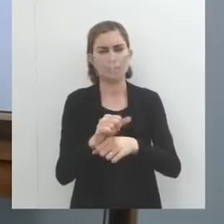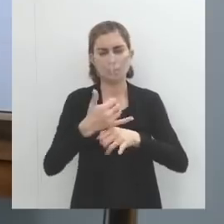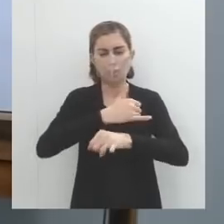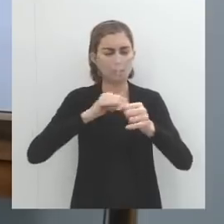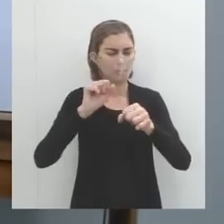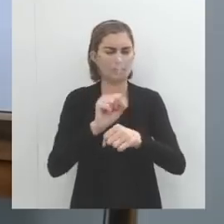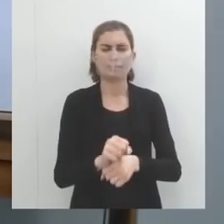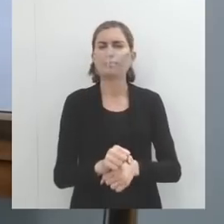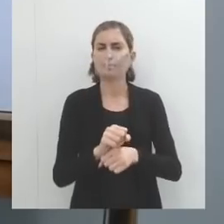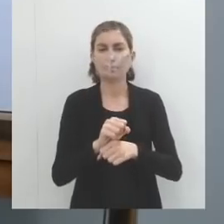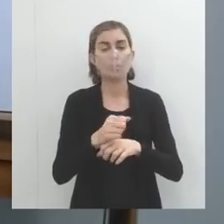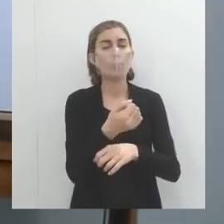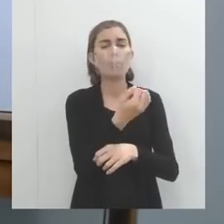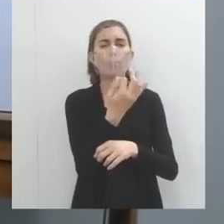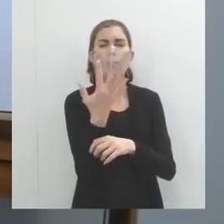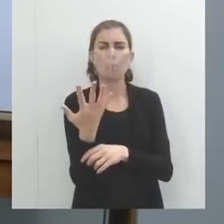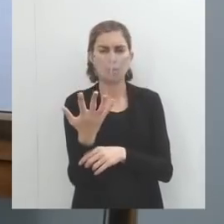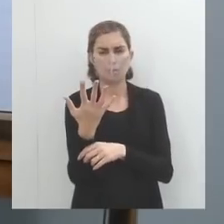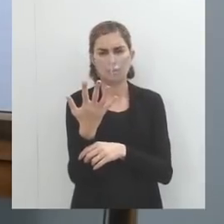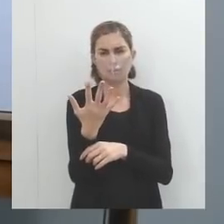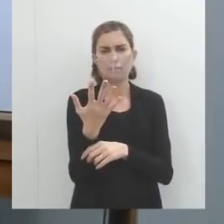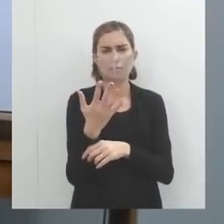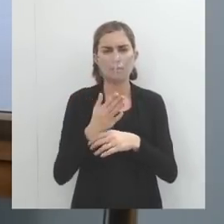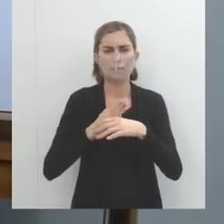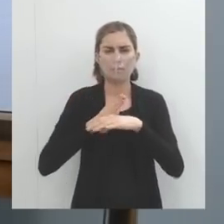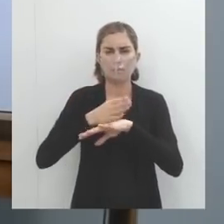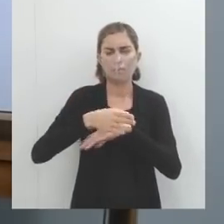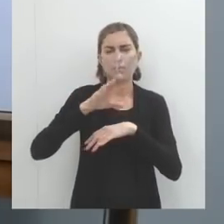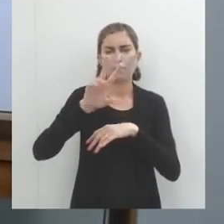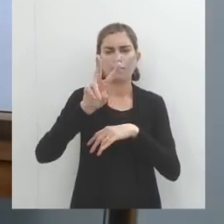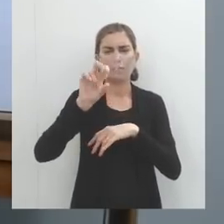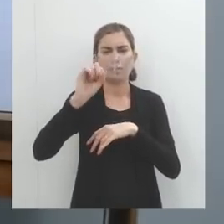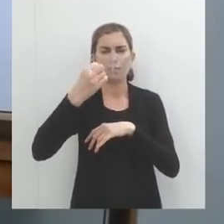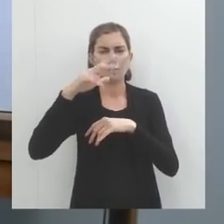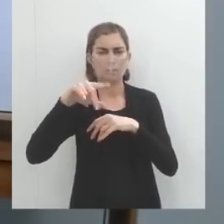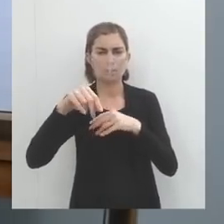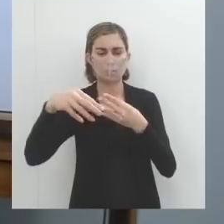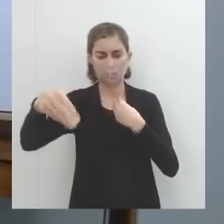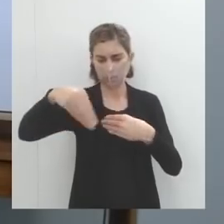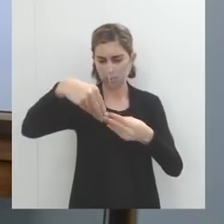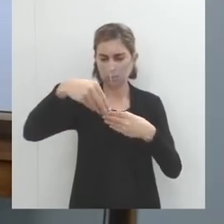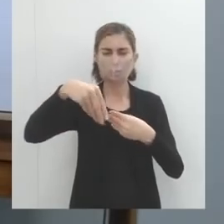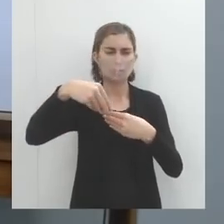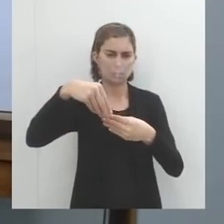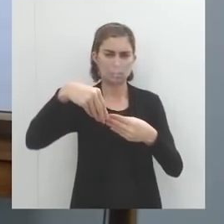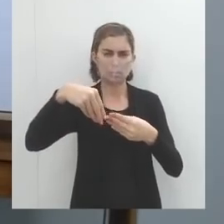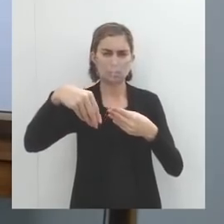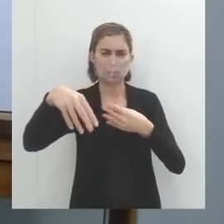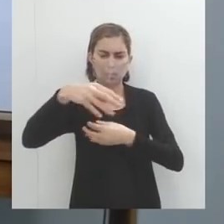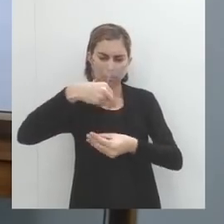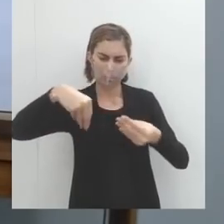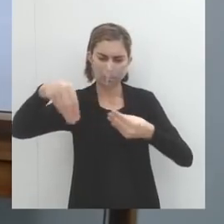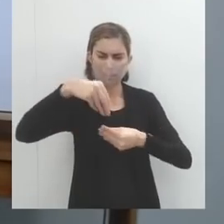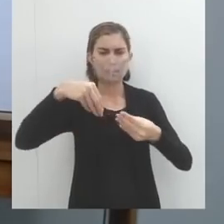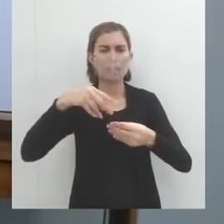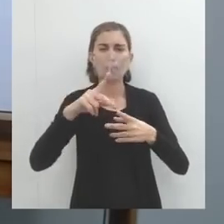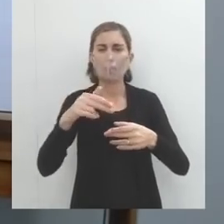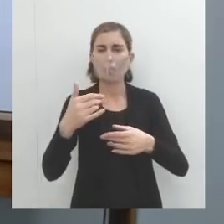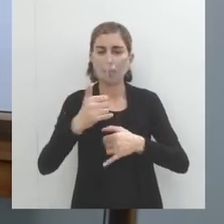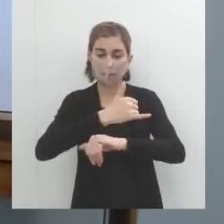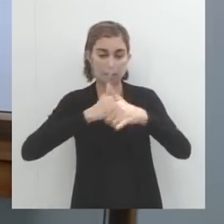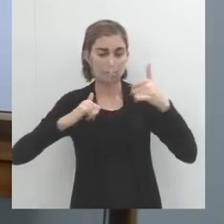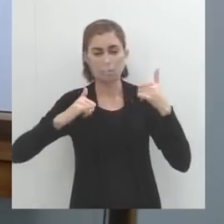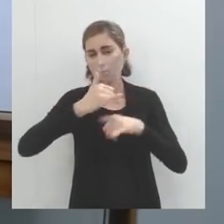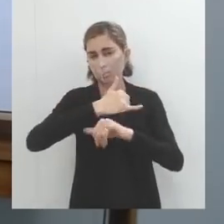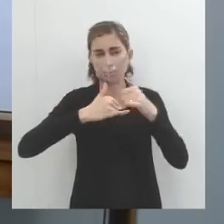desligado. Quando ele passa pelas vesículas seminais, recebe o líquido seminífero, ou seja, recebe a comida, um líquido